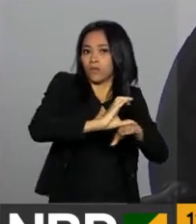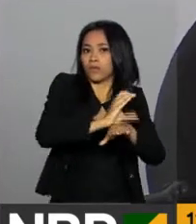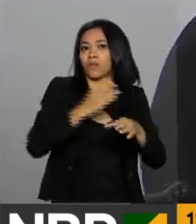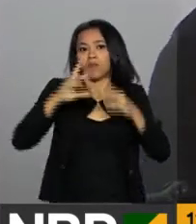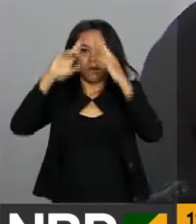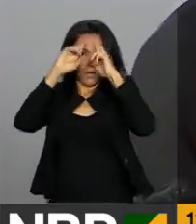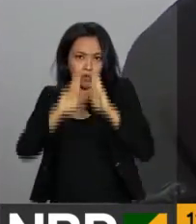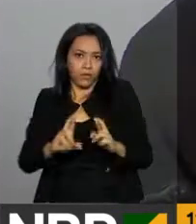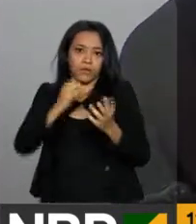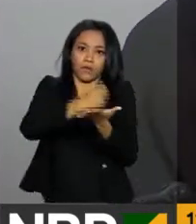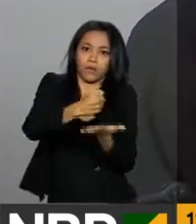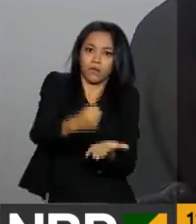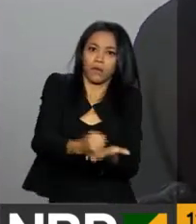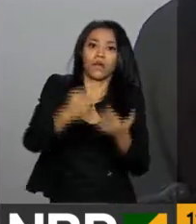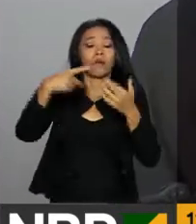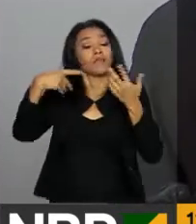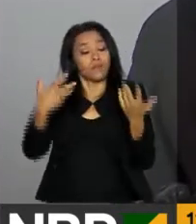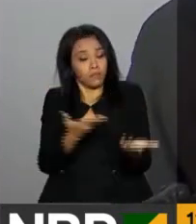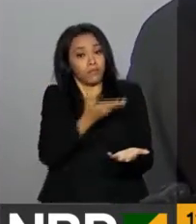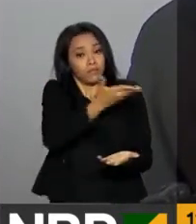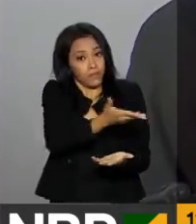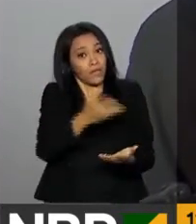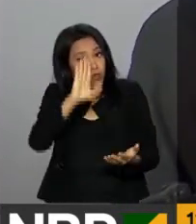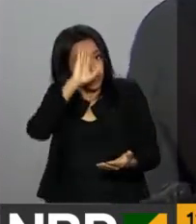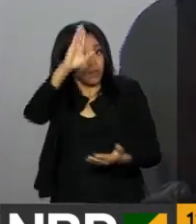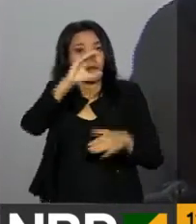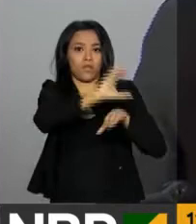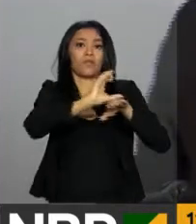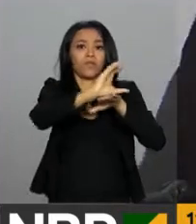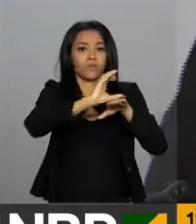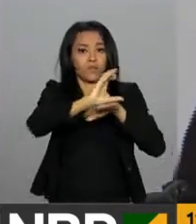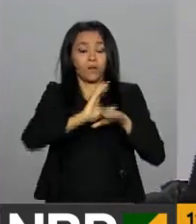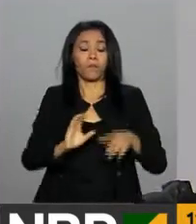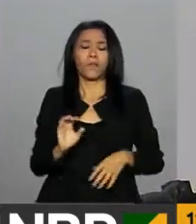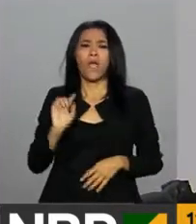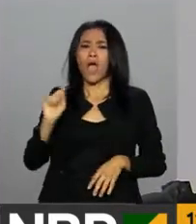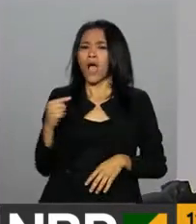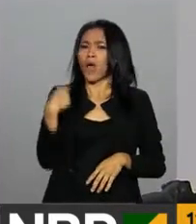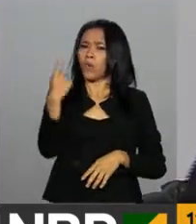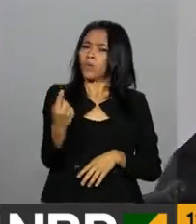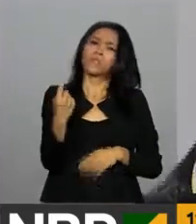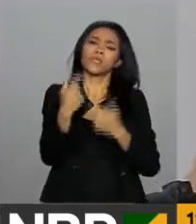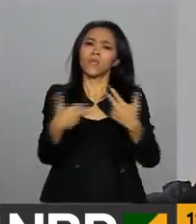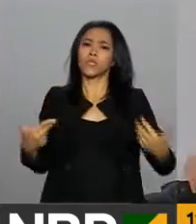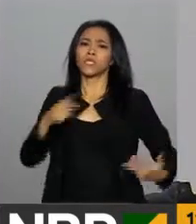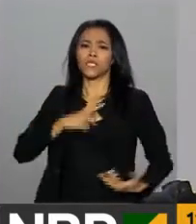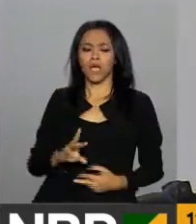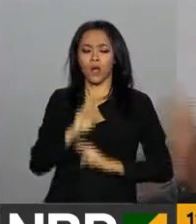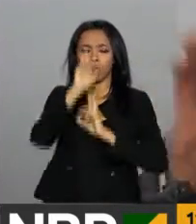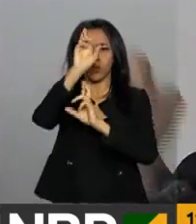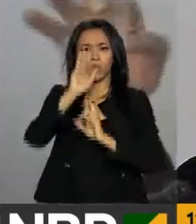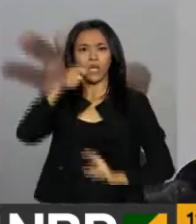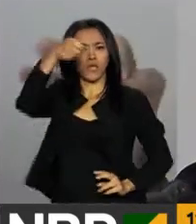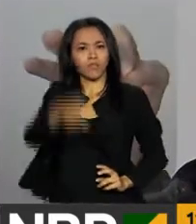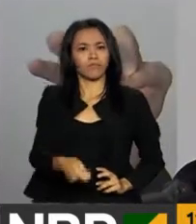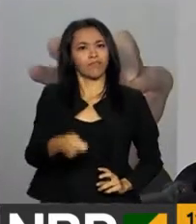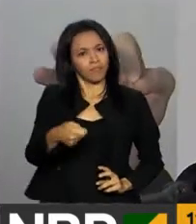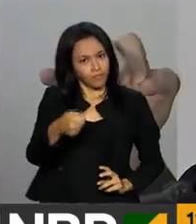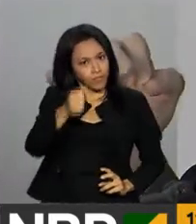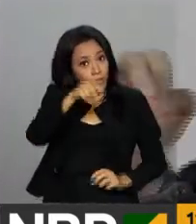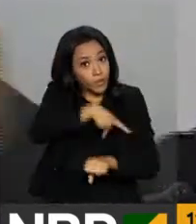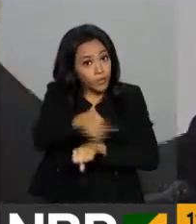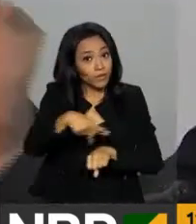do cumprimento da constituição federal a única figura que tem autoridade no país a autoridade pra valer